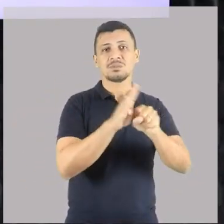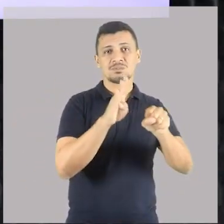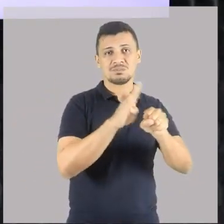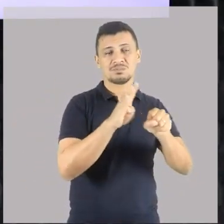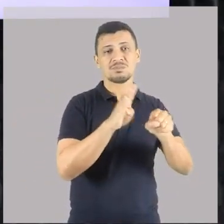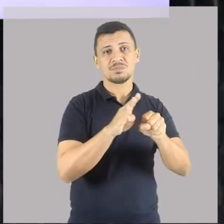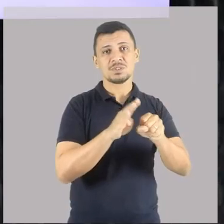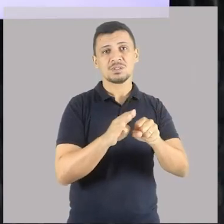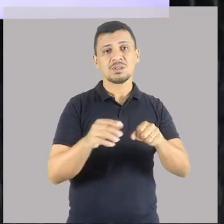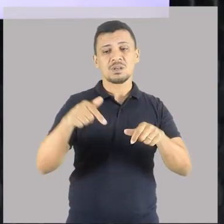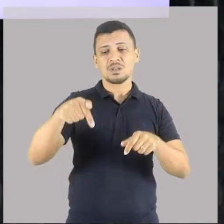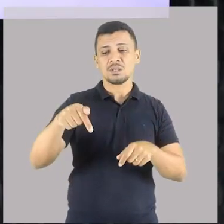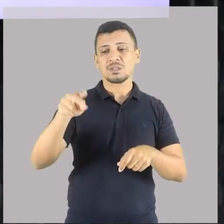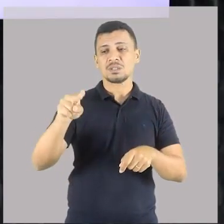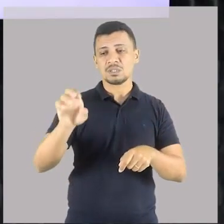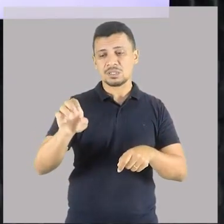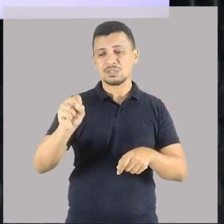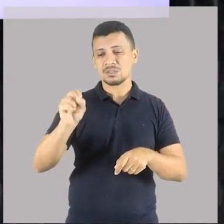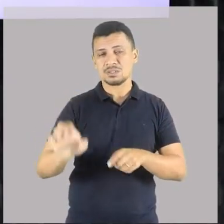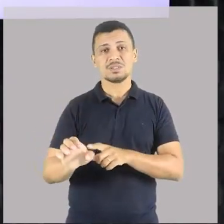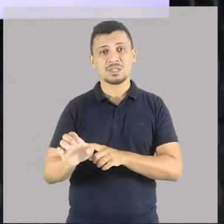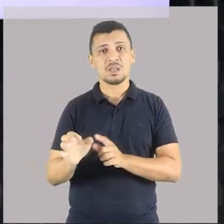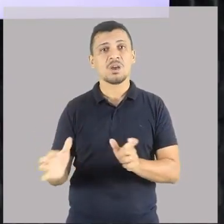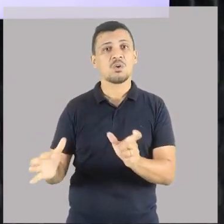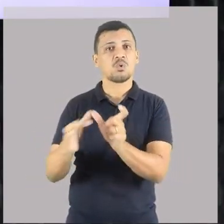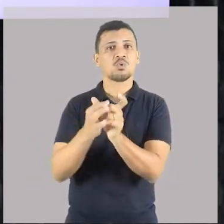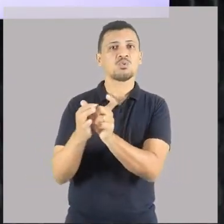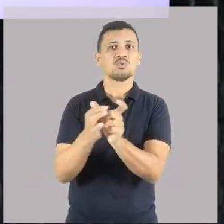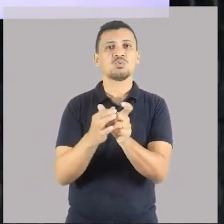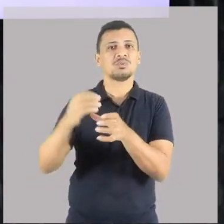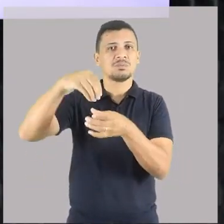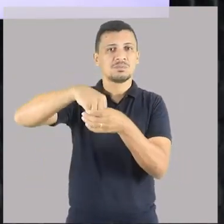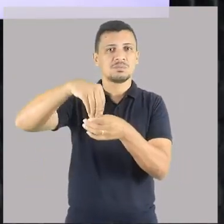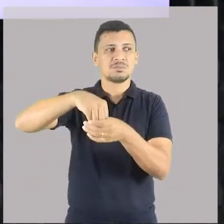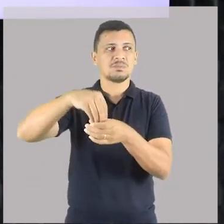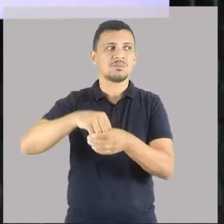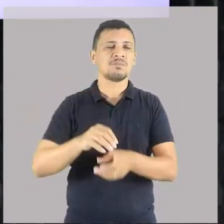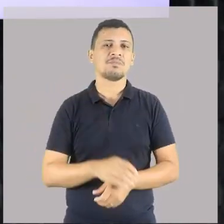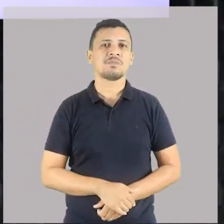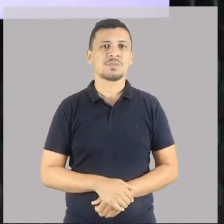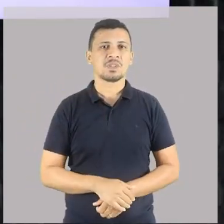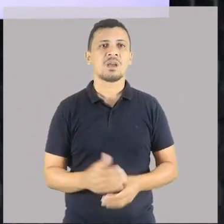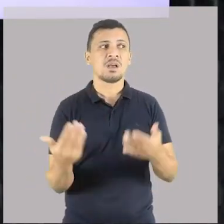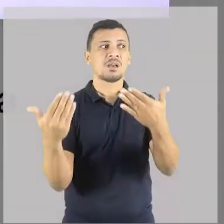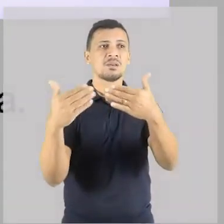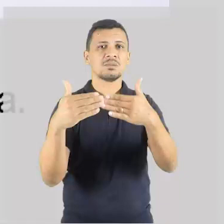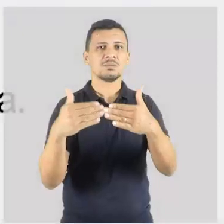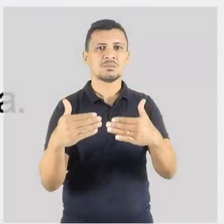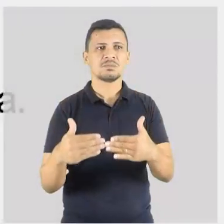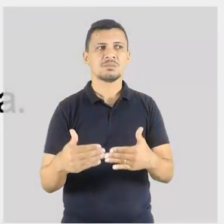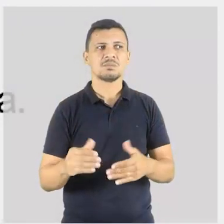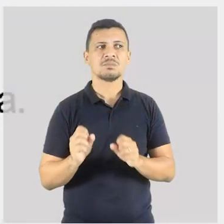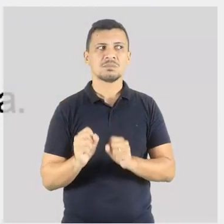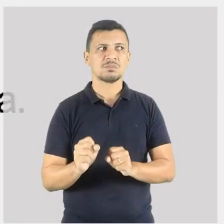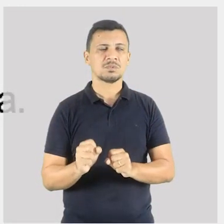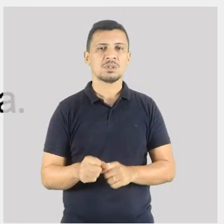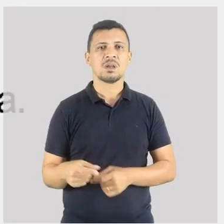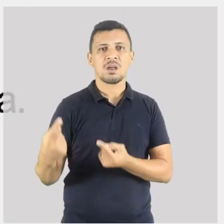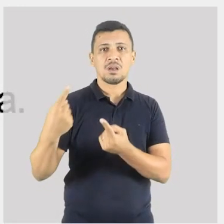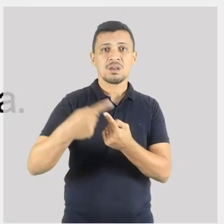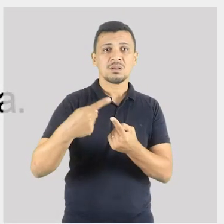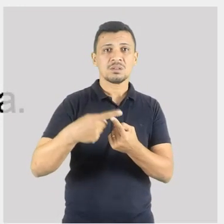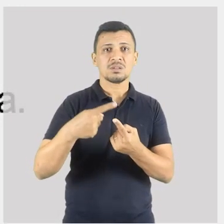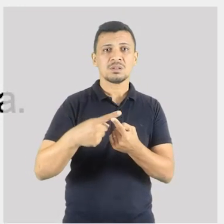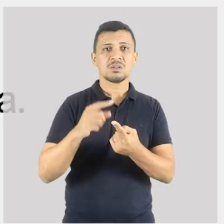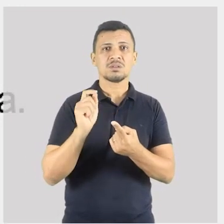substantiva, o que e o se são conjunções integrantes. Tá certo? Então, ele associa a classificação.